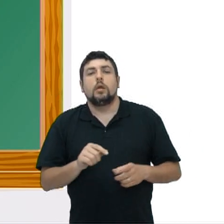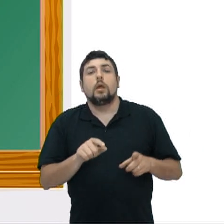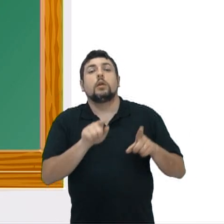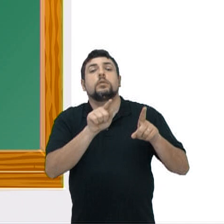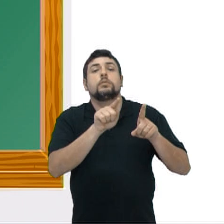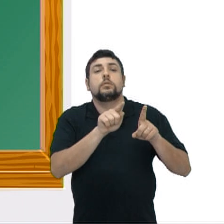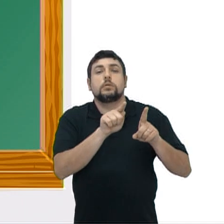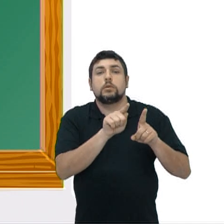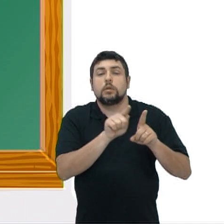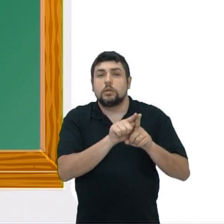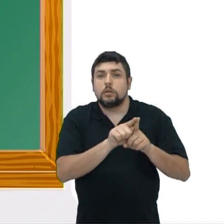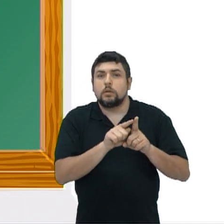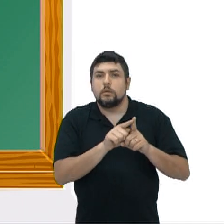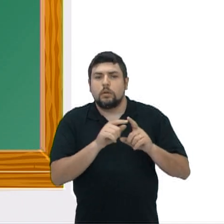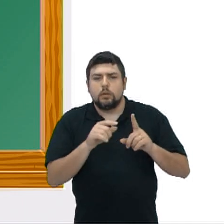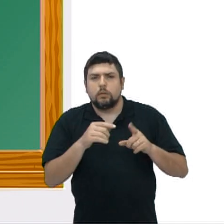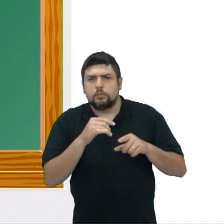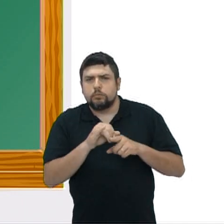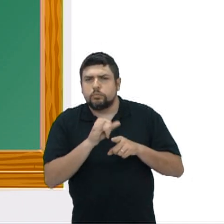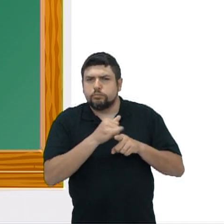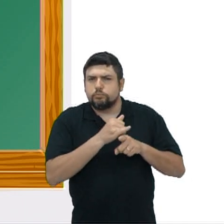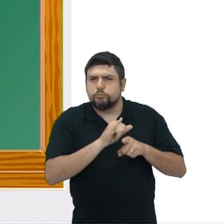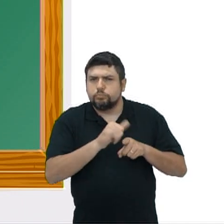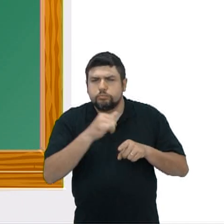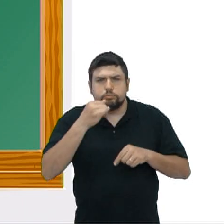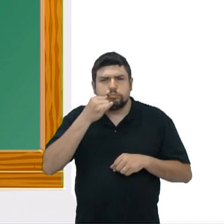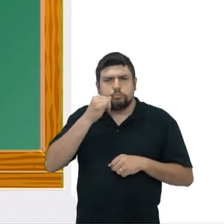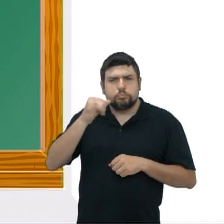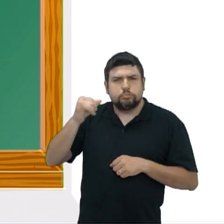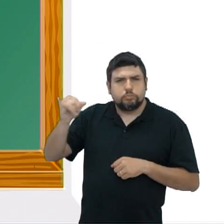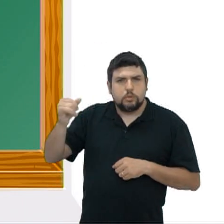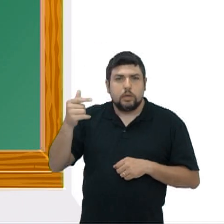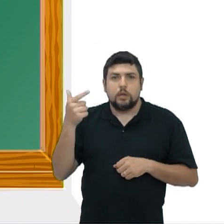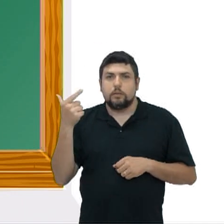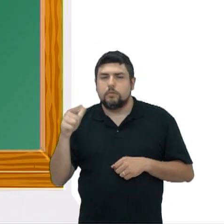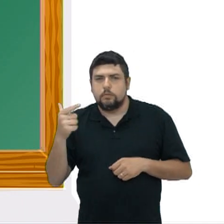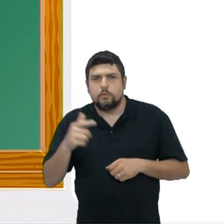não conduzem corrente elétrica na sua forma pura.